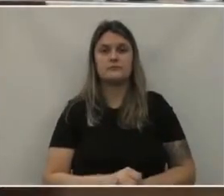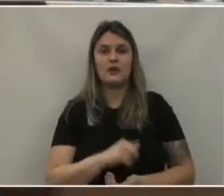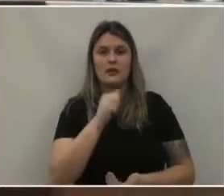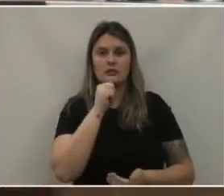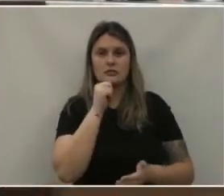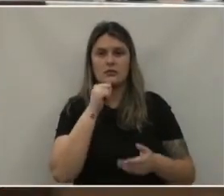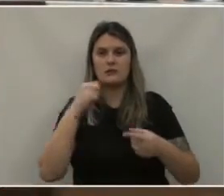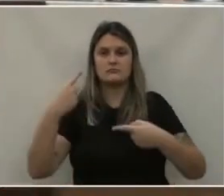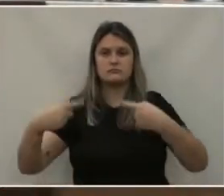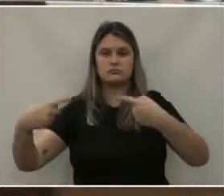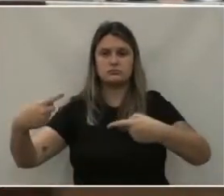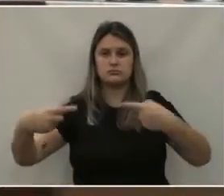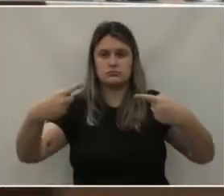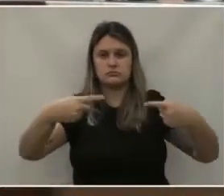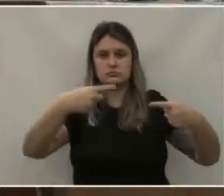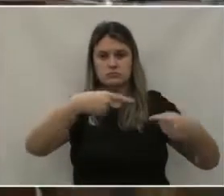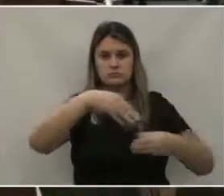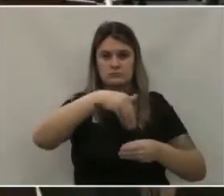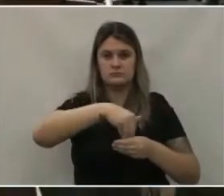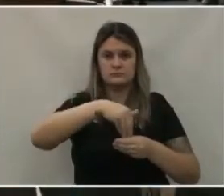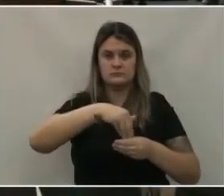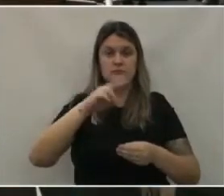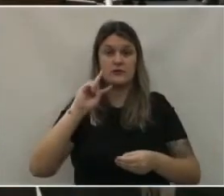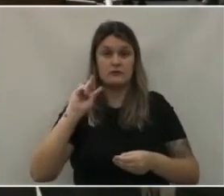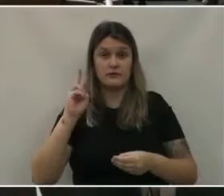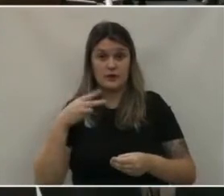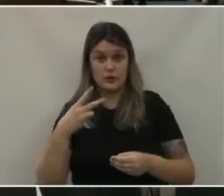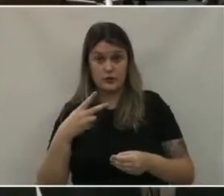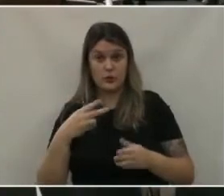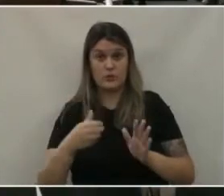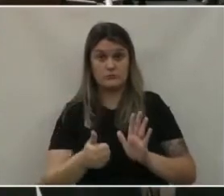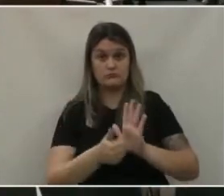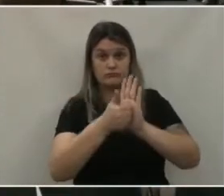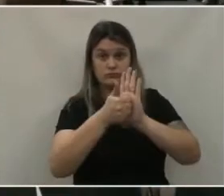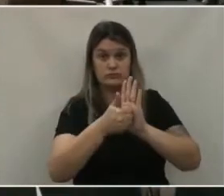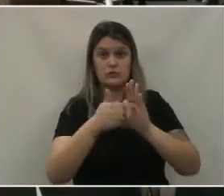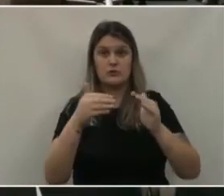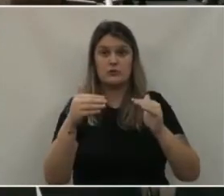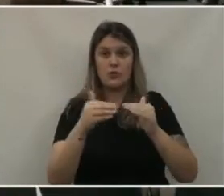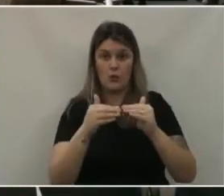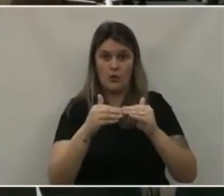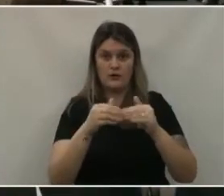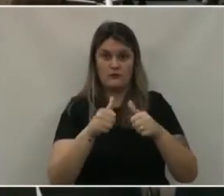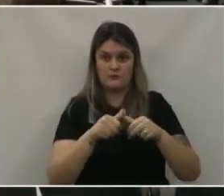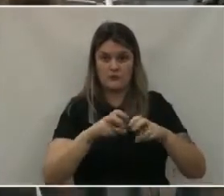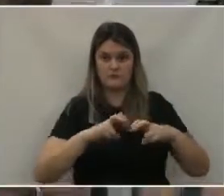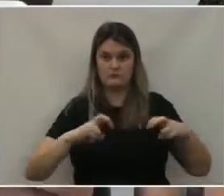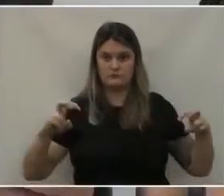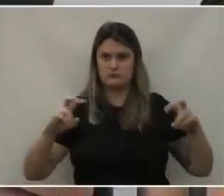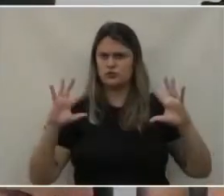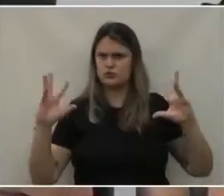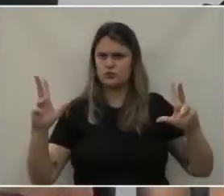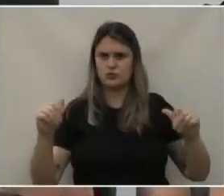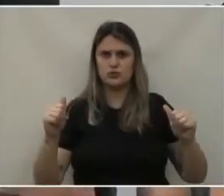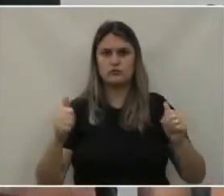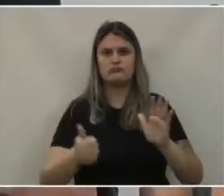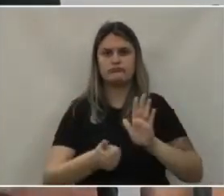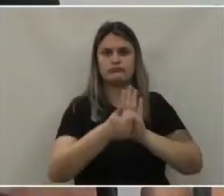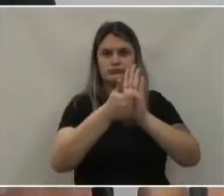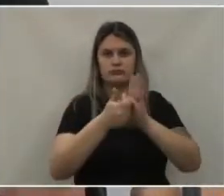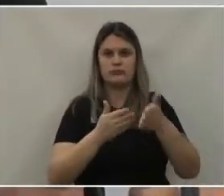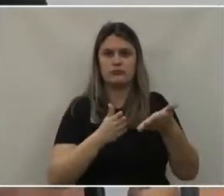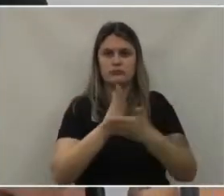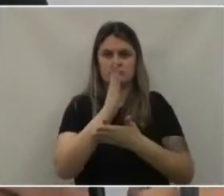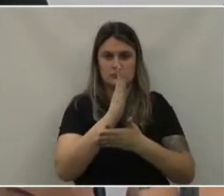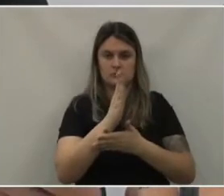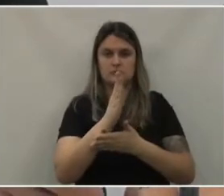em discussão, em votação. Senhores vereadores que aprovam, permaneçam como estão. Aprovado em votação